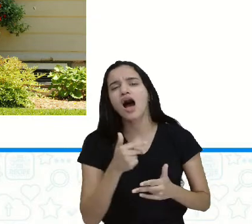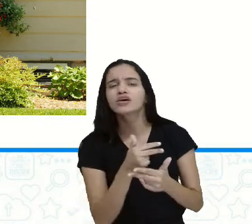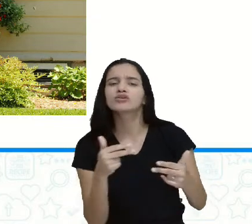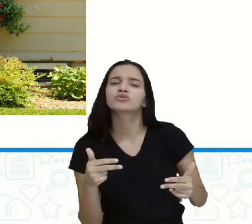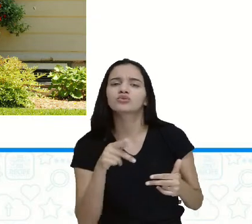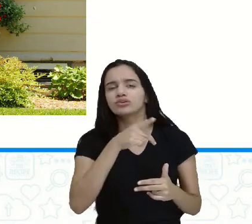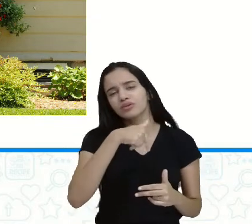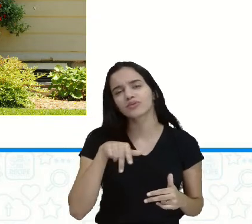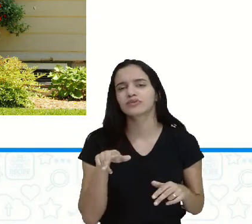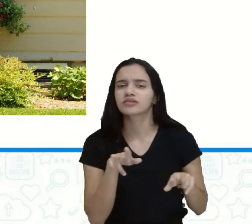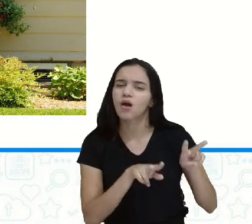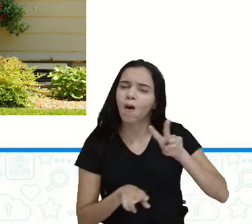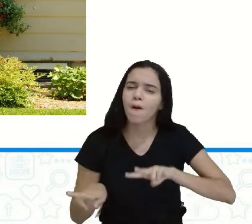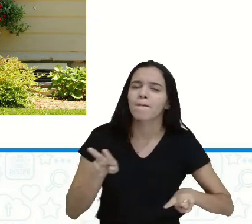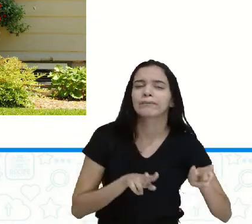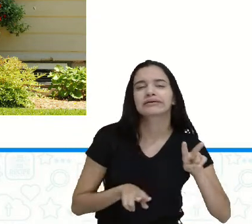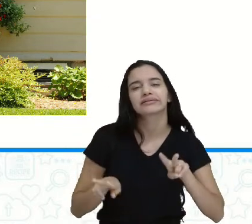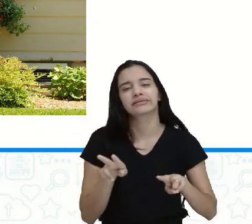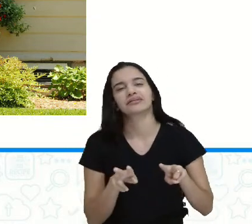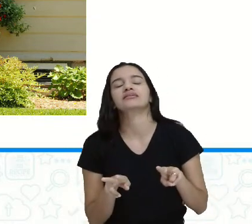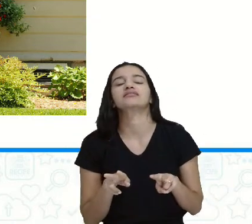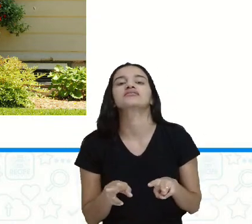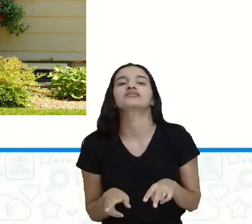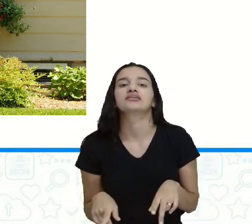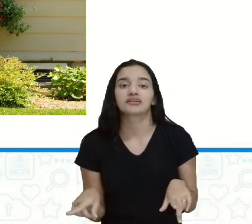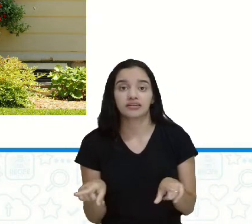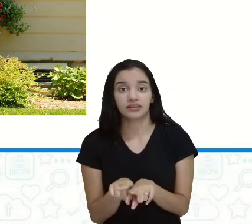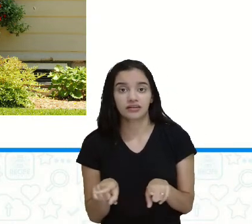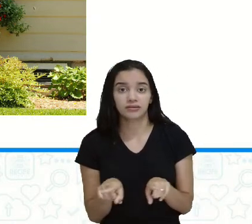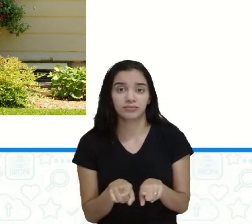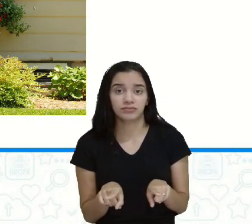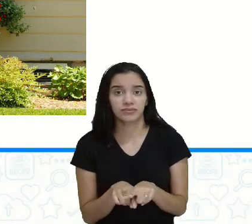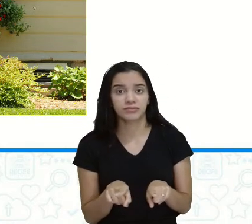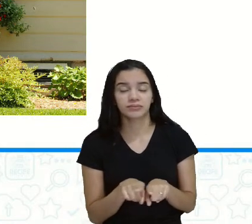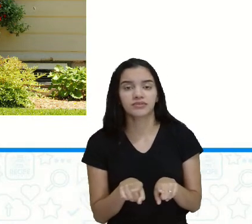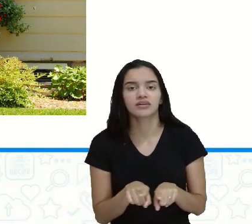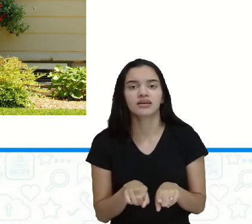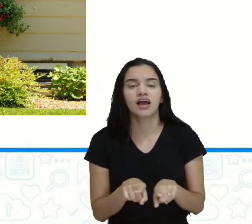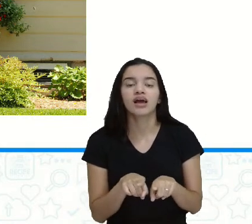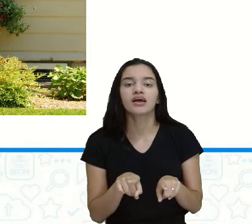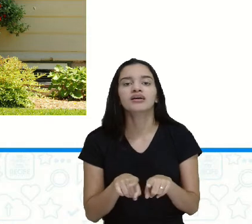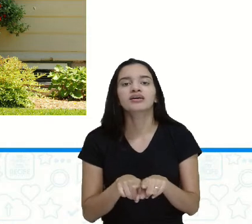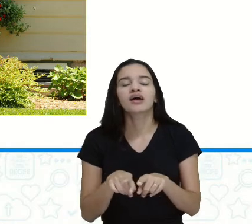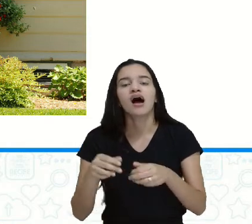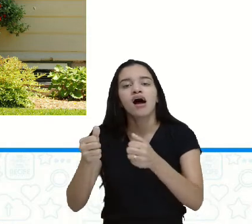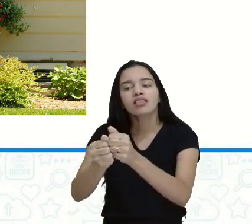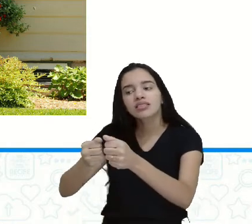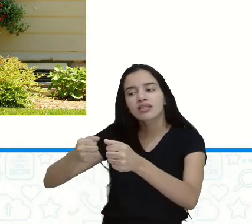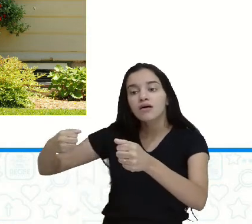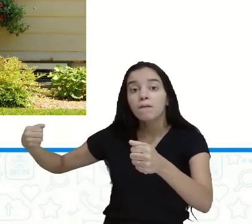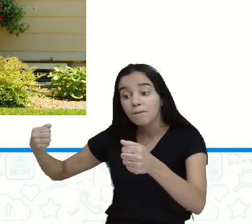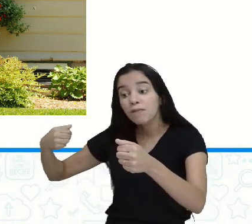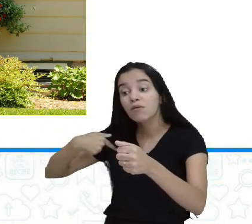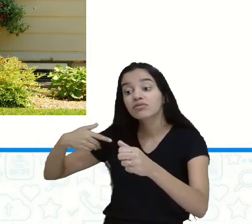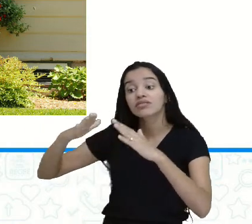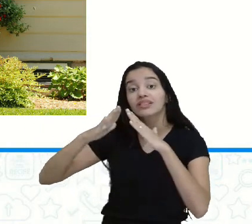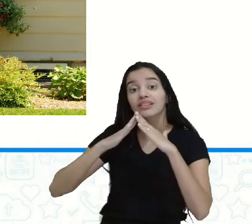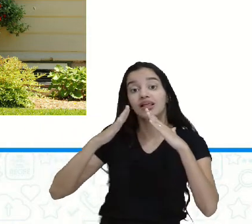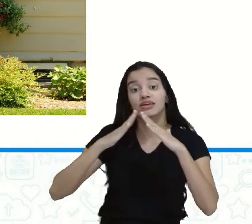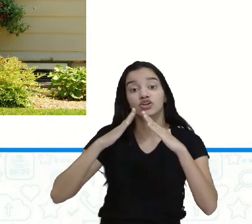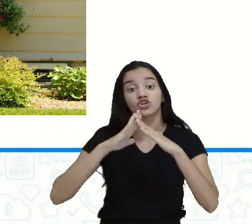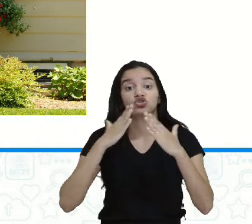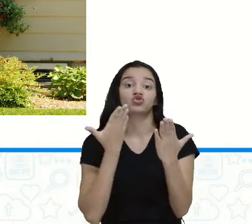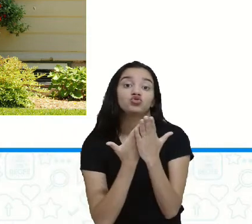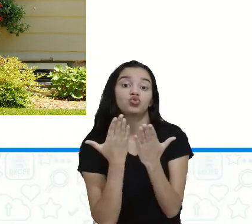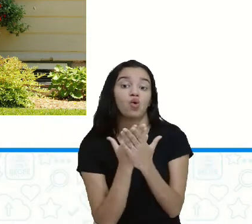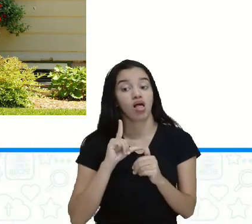da porta da sua sala na escola? Quais são as coisas que você observa do portão da escola quando você está saindo, do portão de